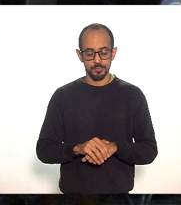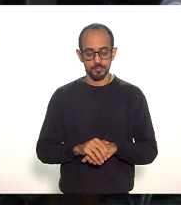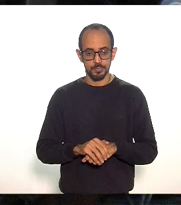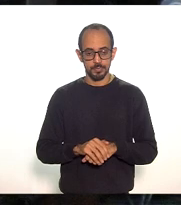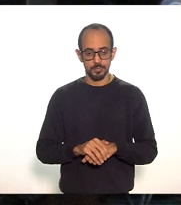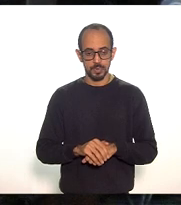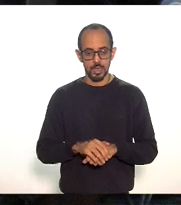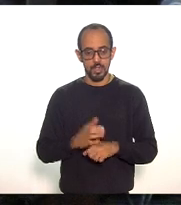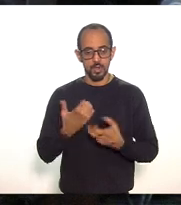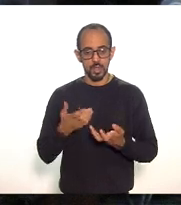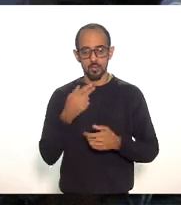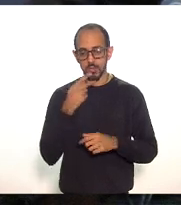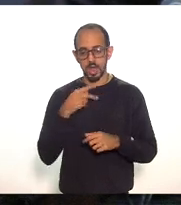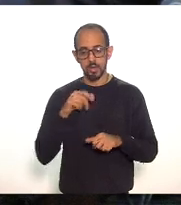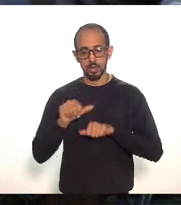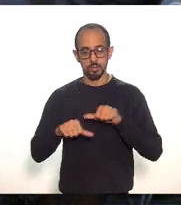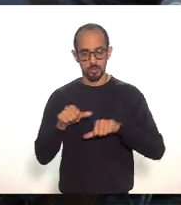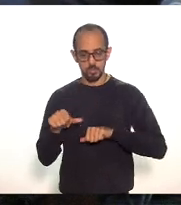está modificando.